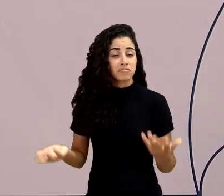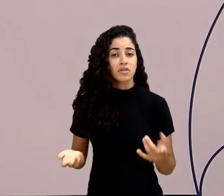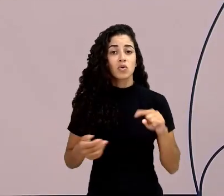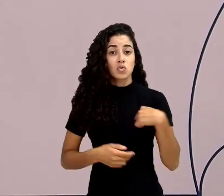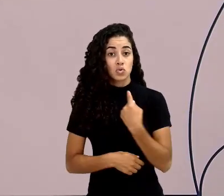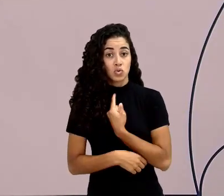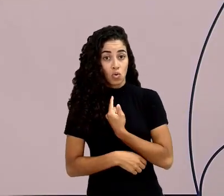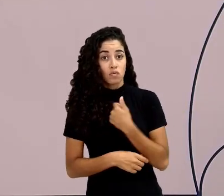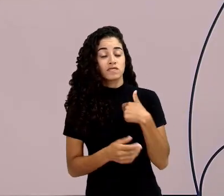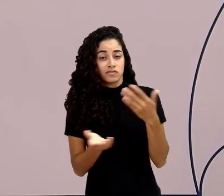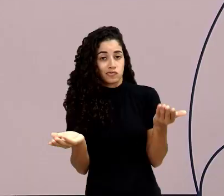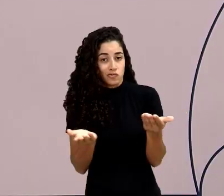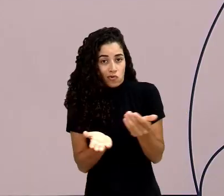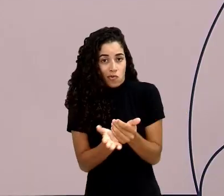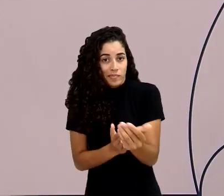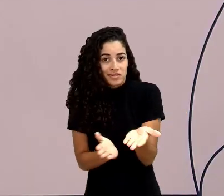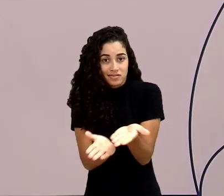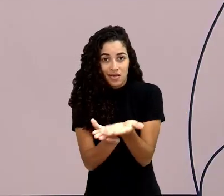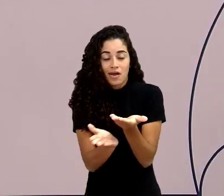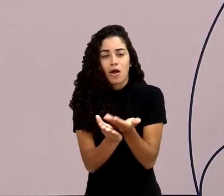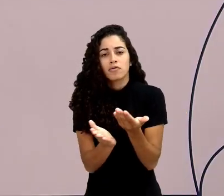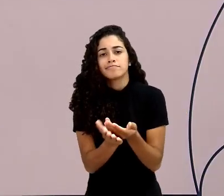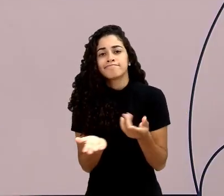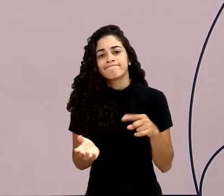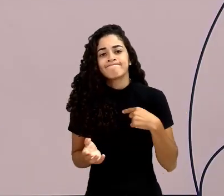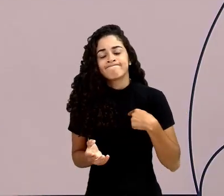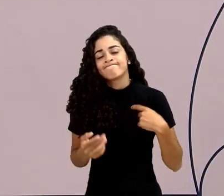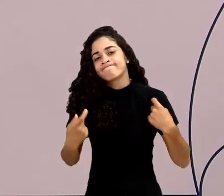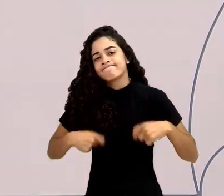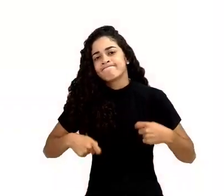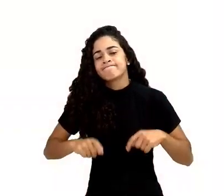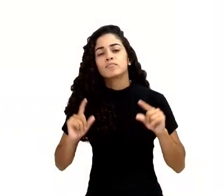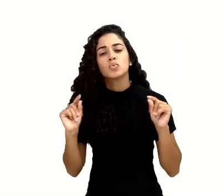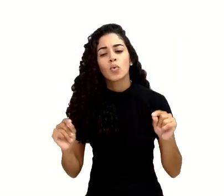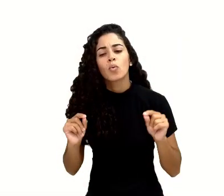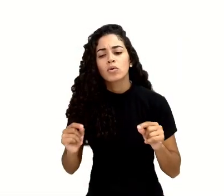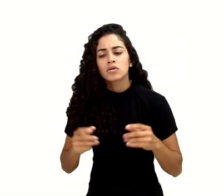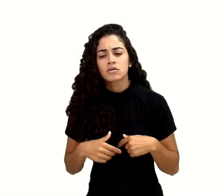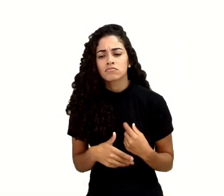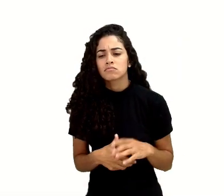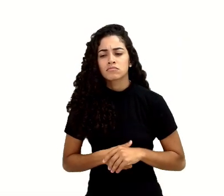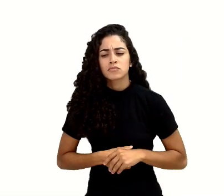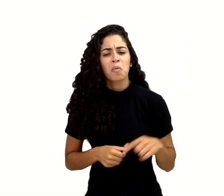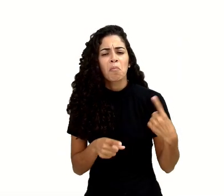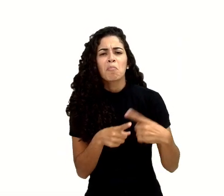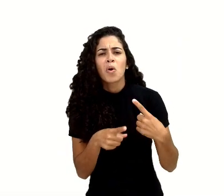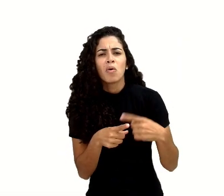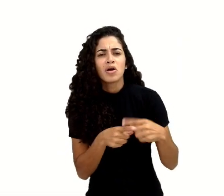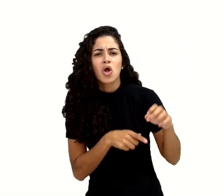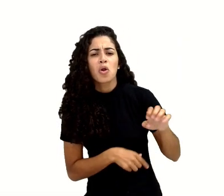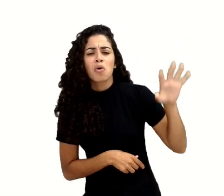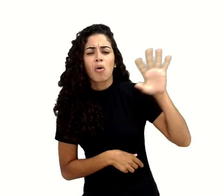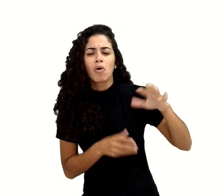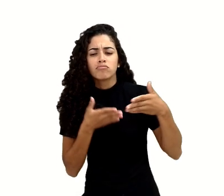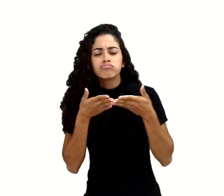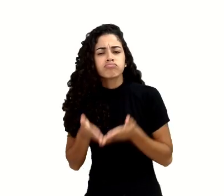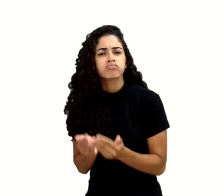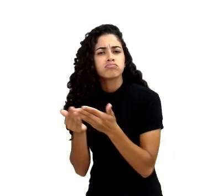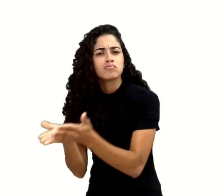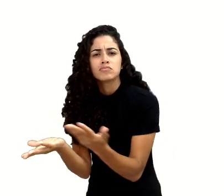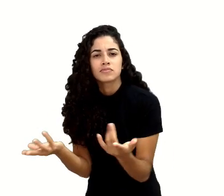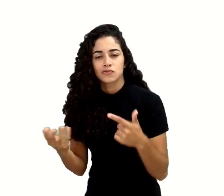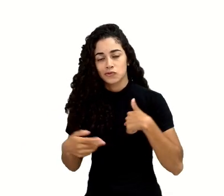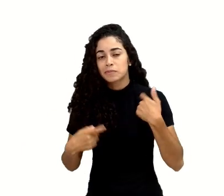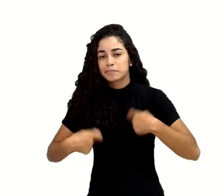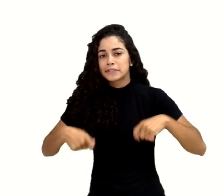nós começarmos nossa aula, cabe a gente perguntar por que os europeus navegaram. A gente tem